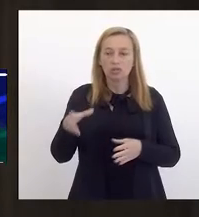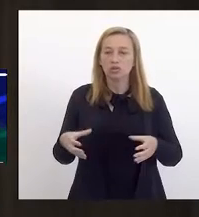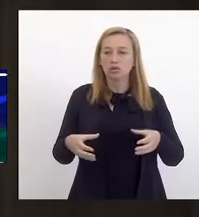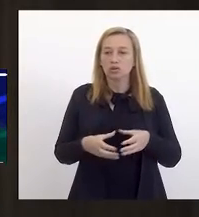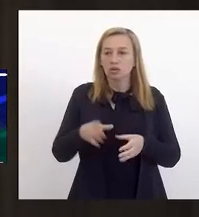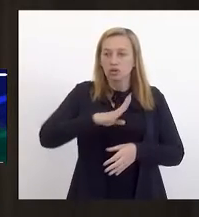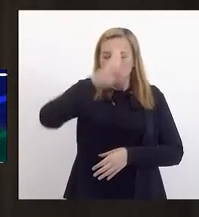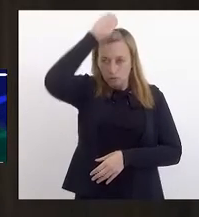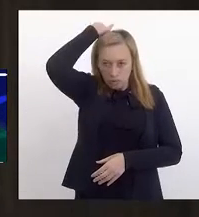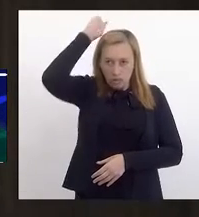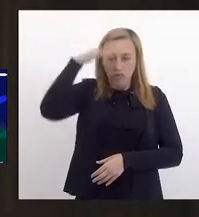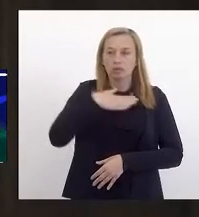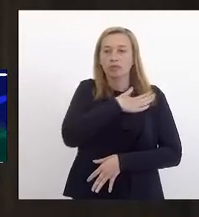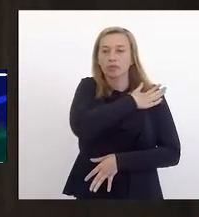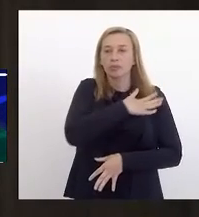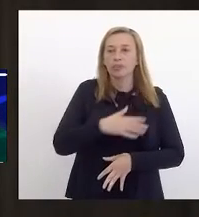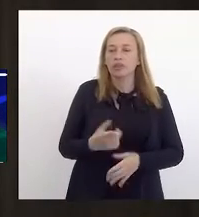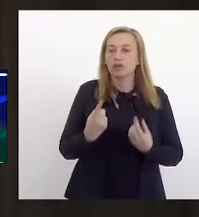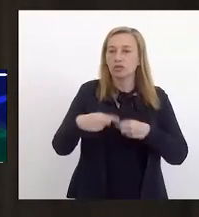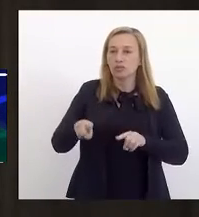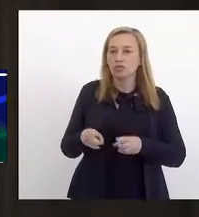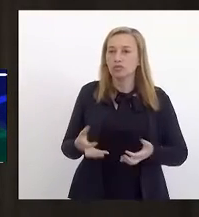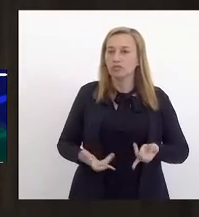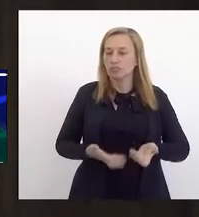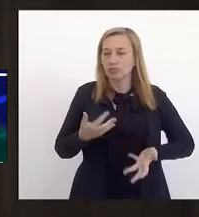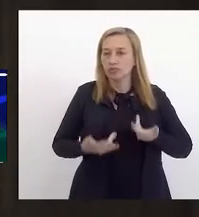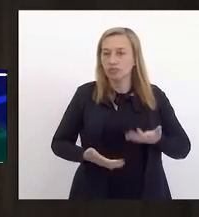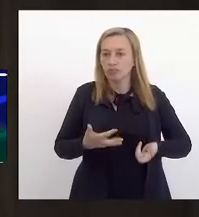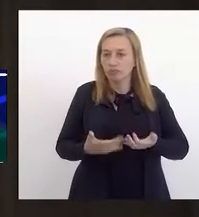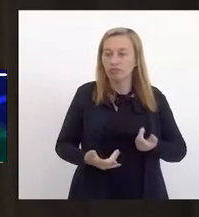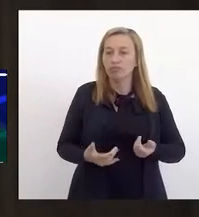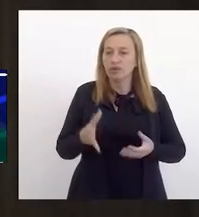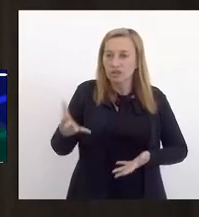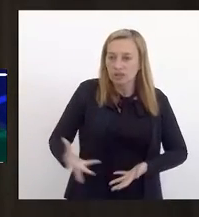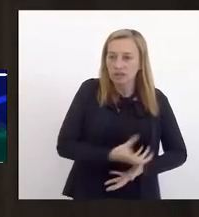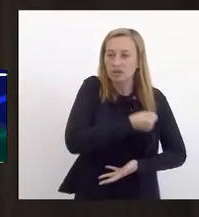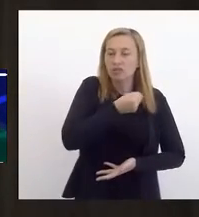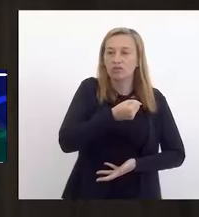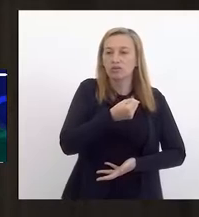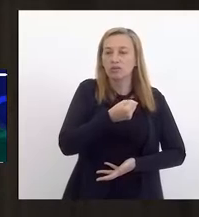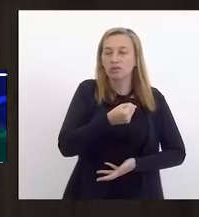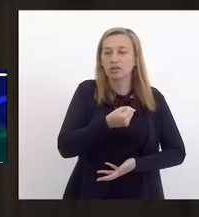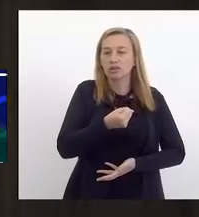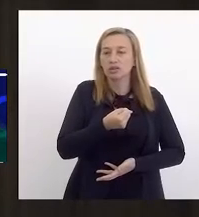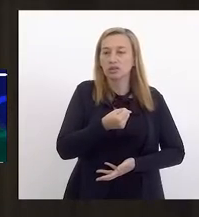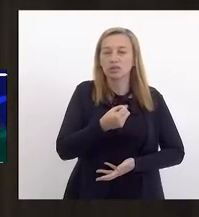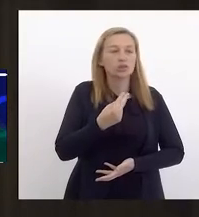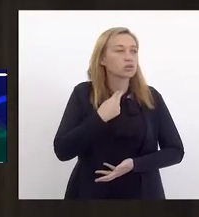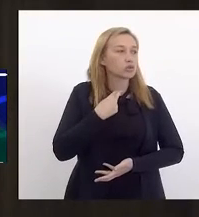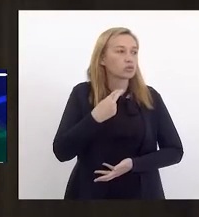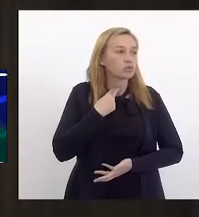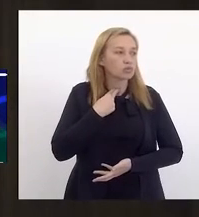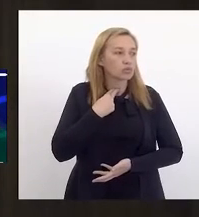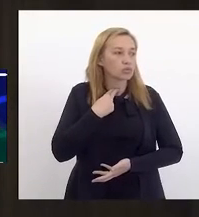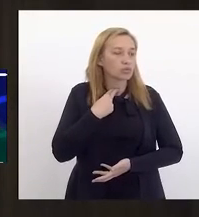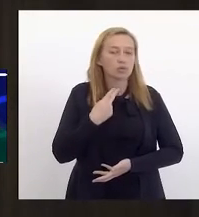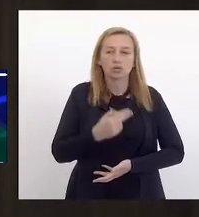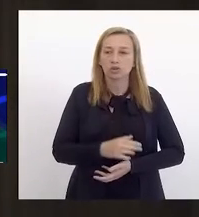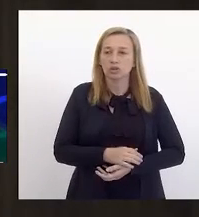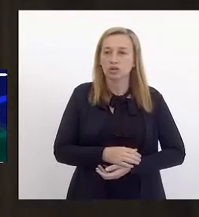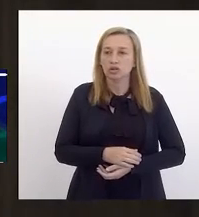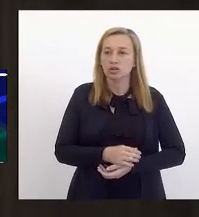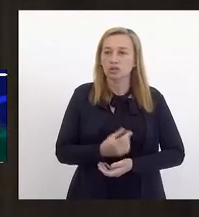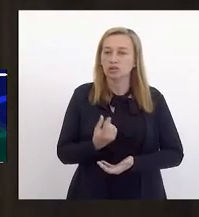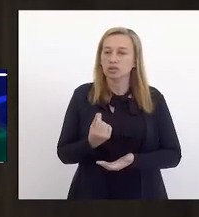Bombeiros Militar, o combate a incêndio e a realização de salvamentos e resgates não podem ser custeadas